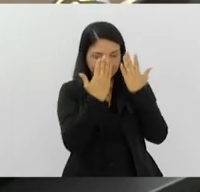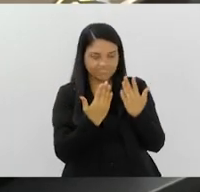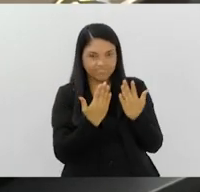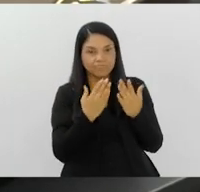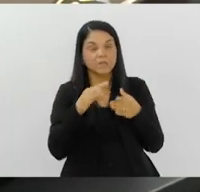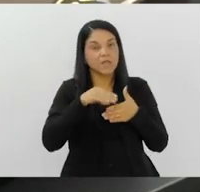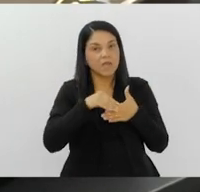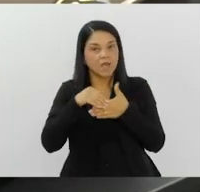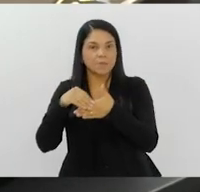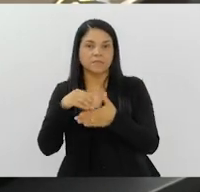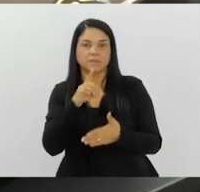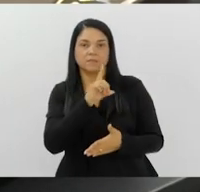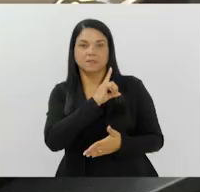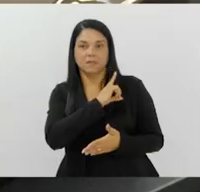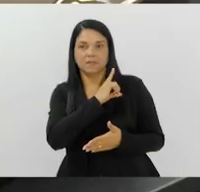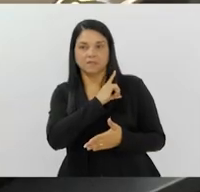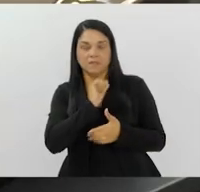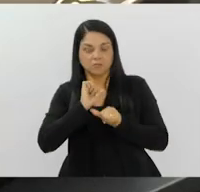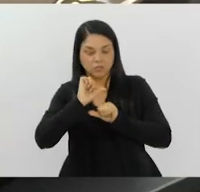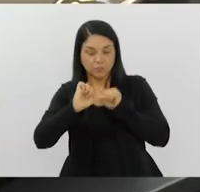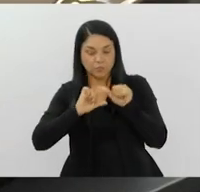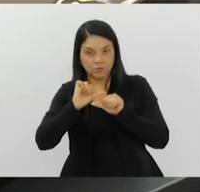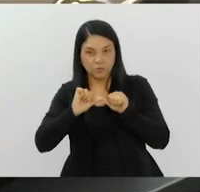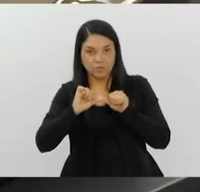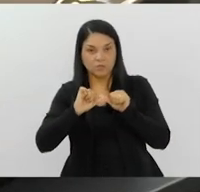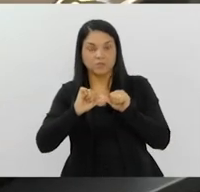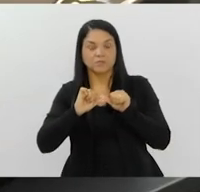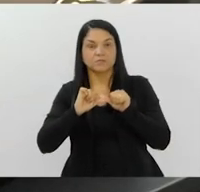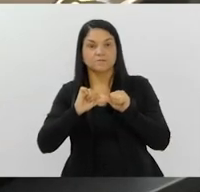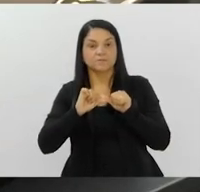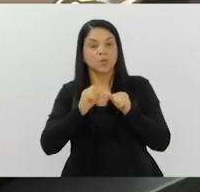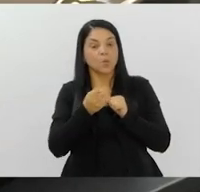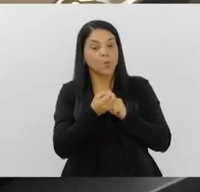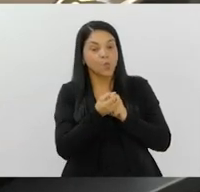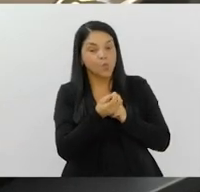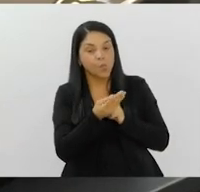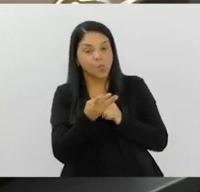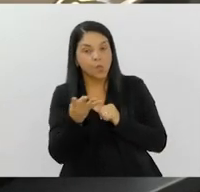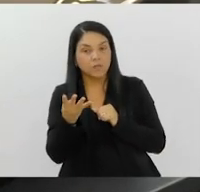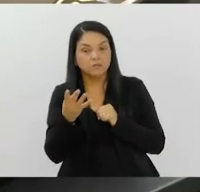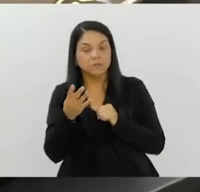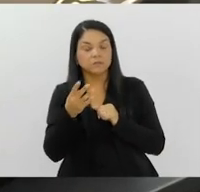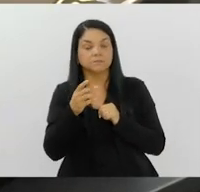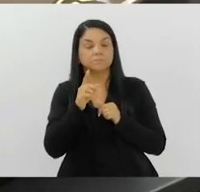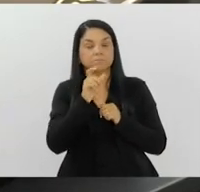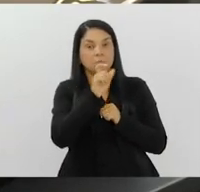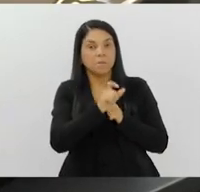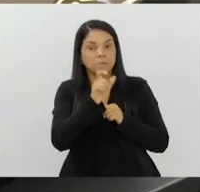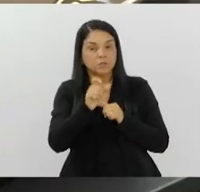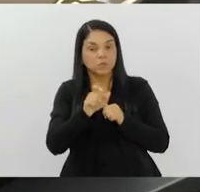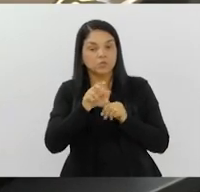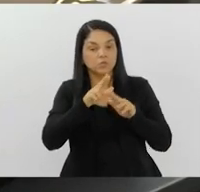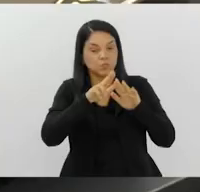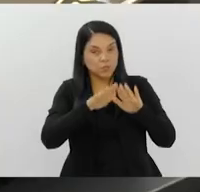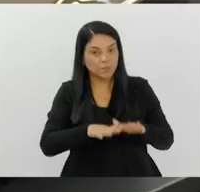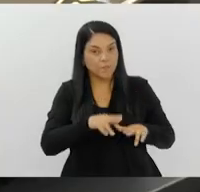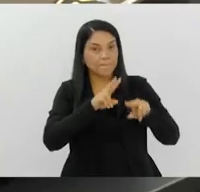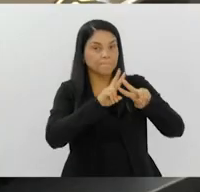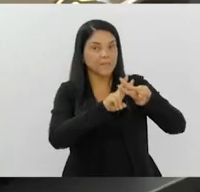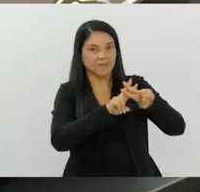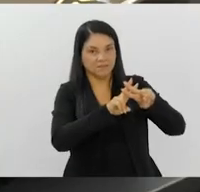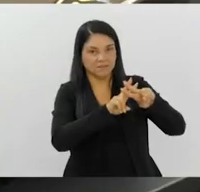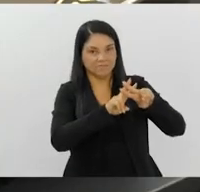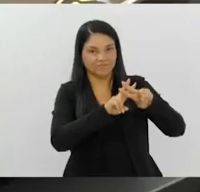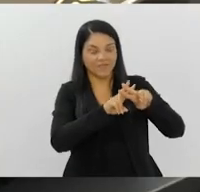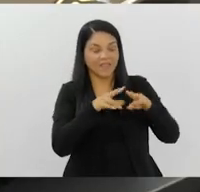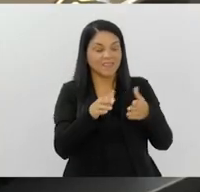delegacia a gente alterou para das verificações quantas pessoas permaneceram presas então pra gente ter efetivamente um